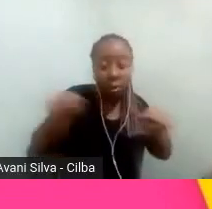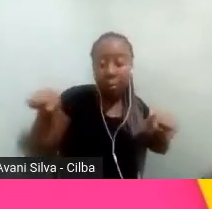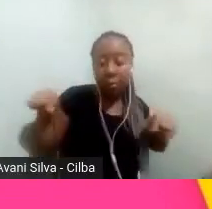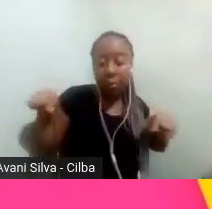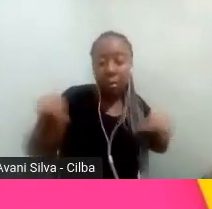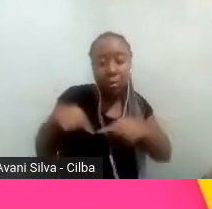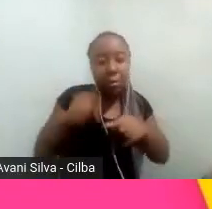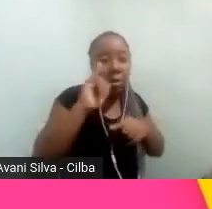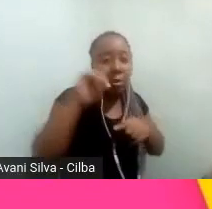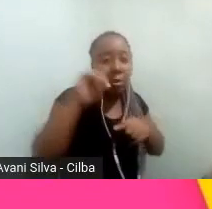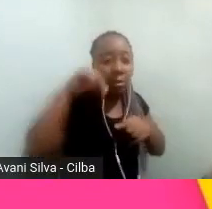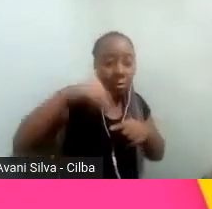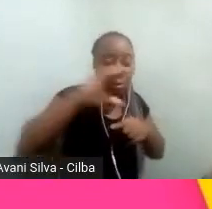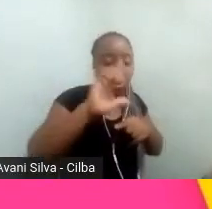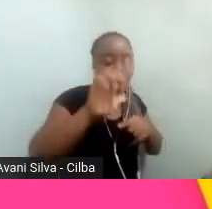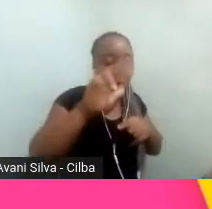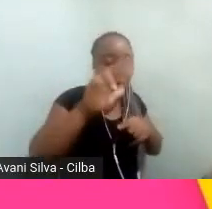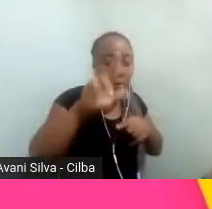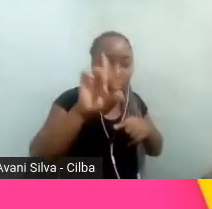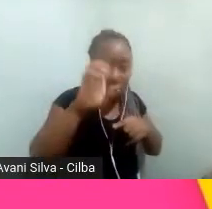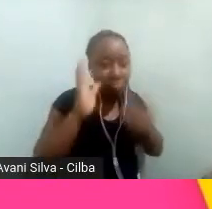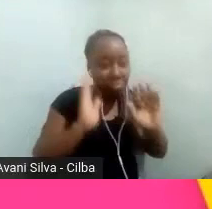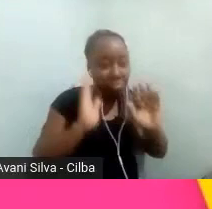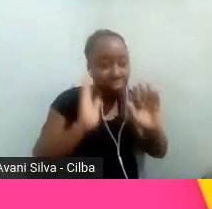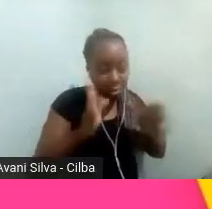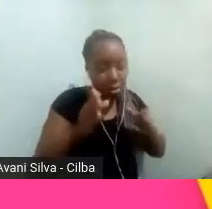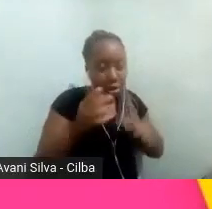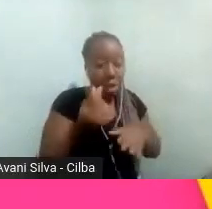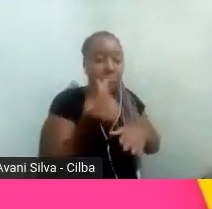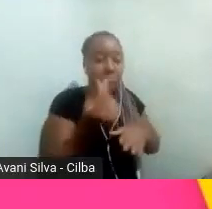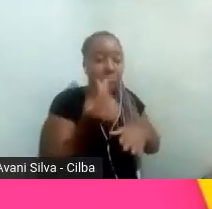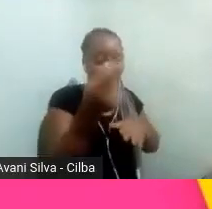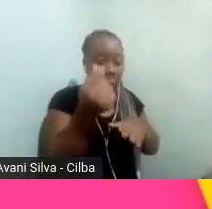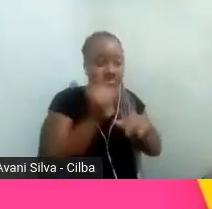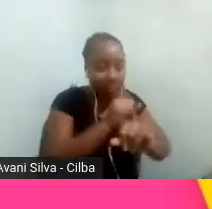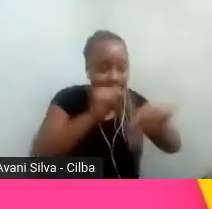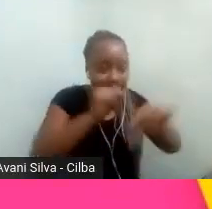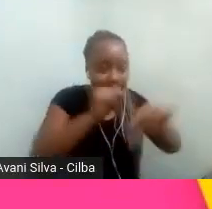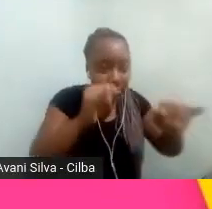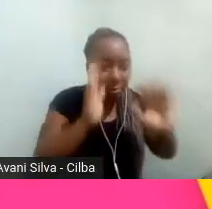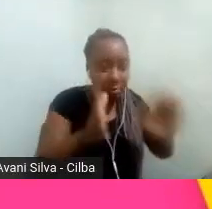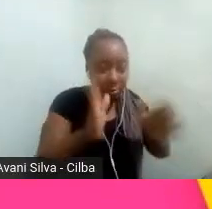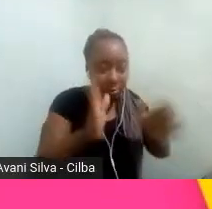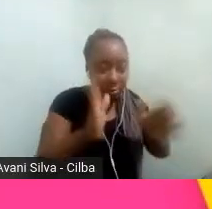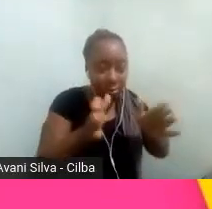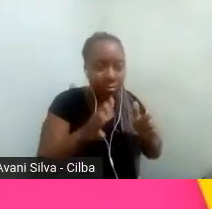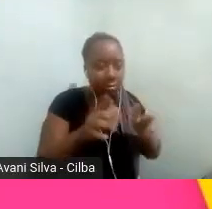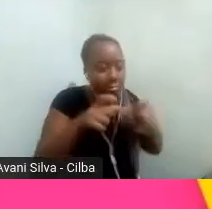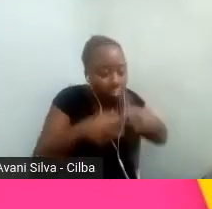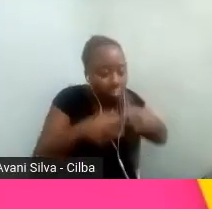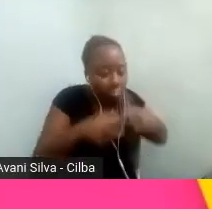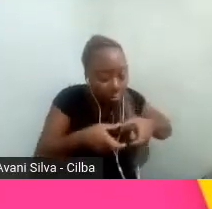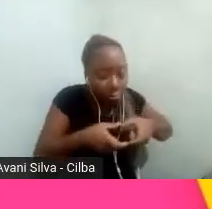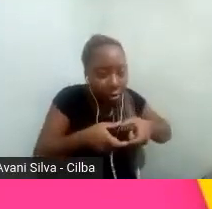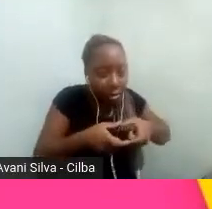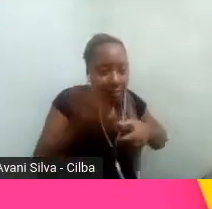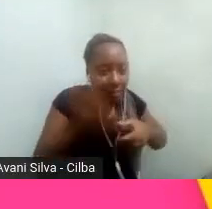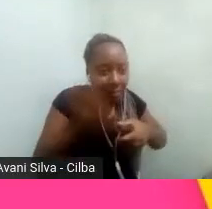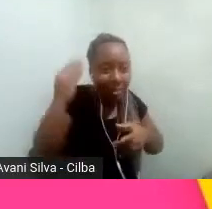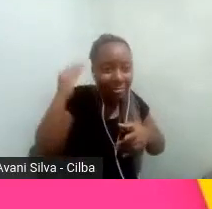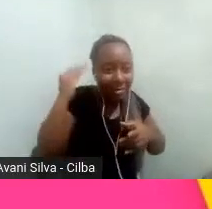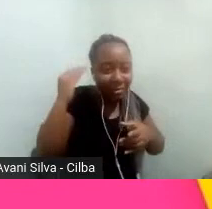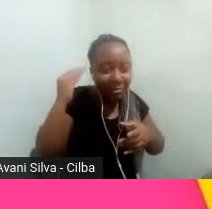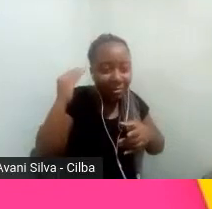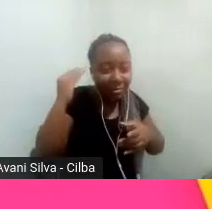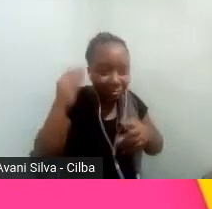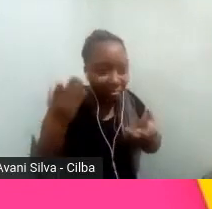dei o preço da placa e nós tínhamos acabado de passar a Páscoa. E quando eu falei